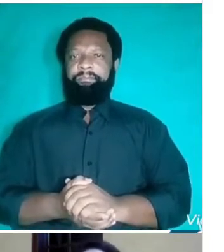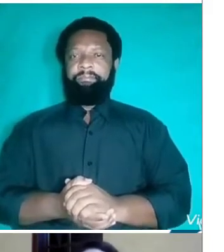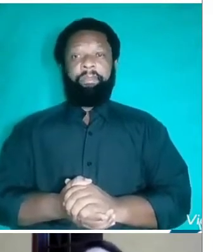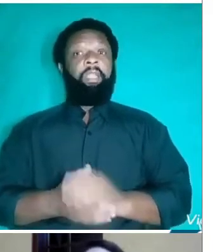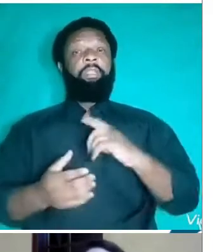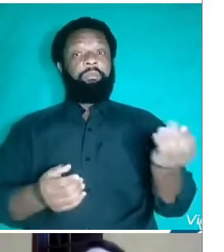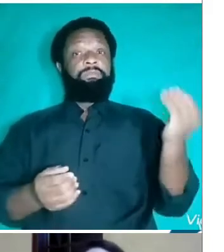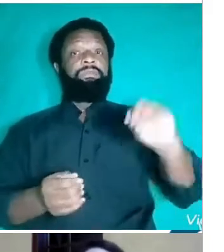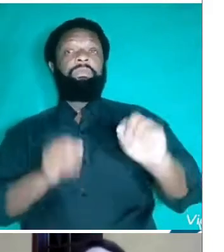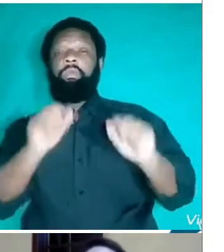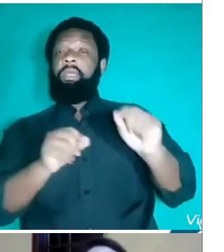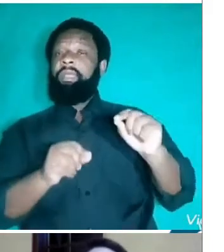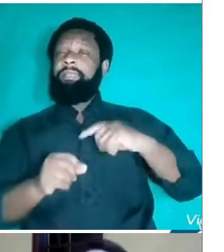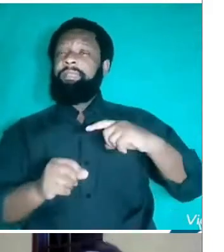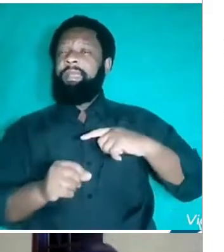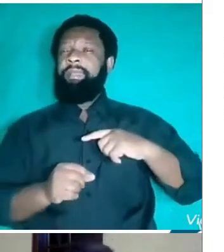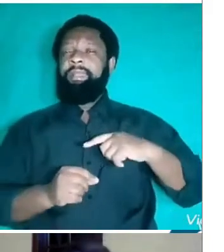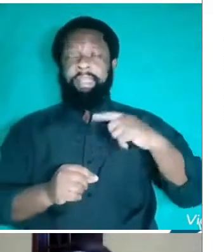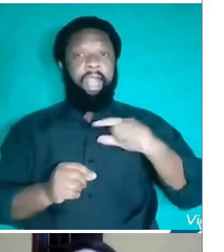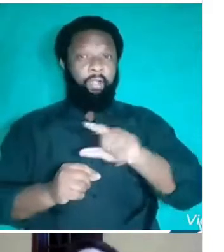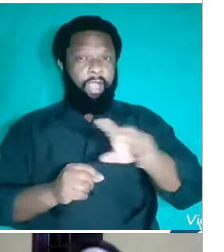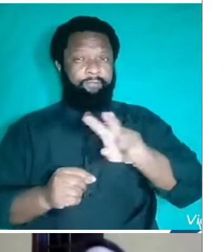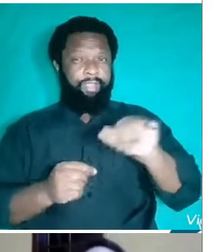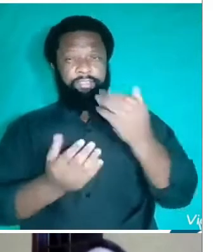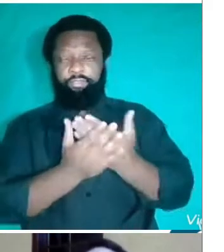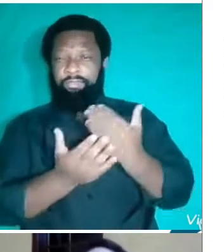Olha só, eu coloquei aqui, a gente vai